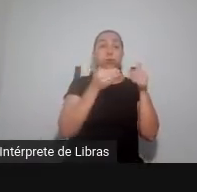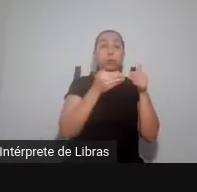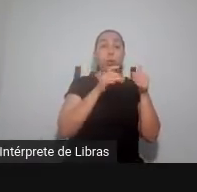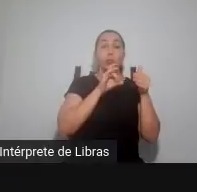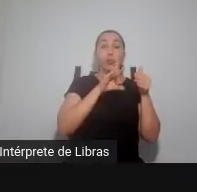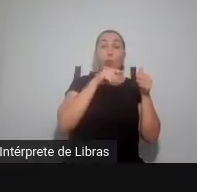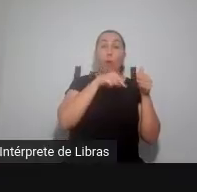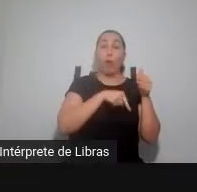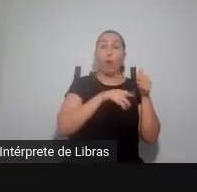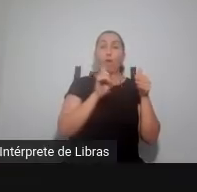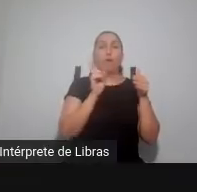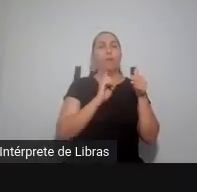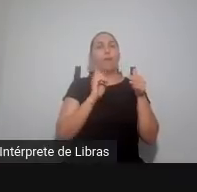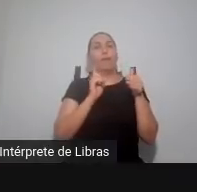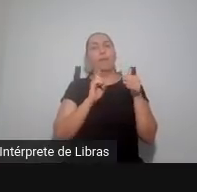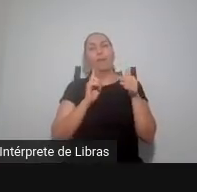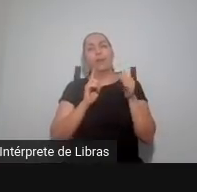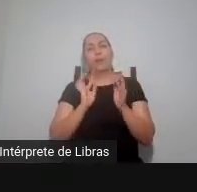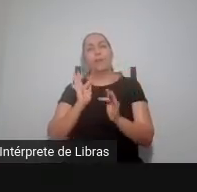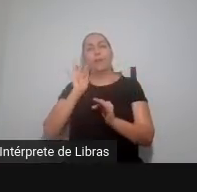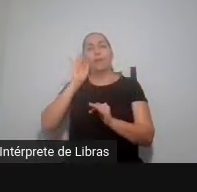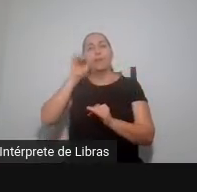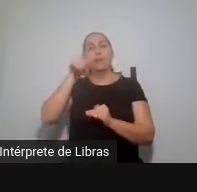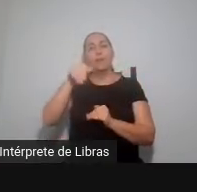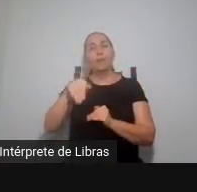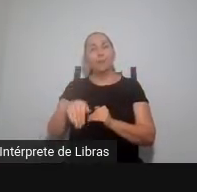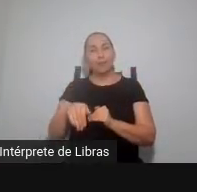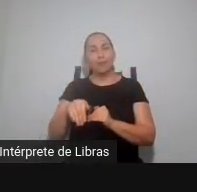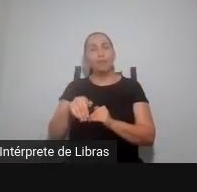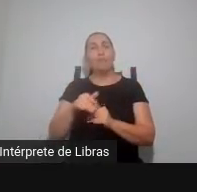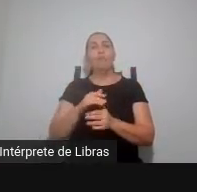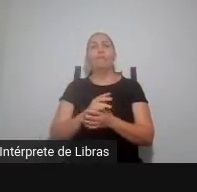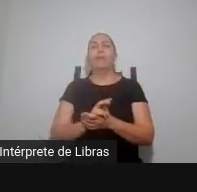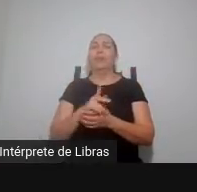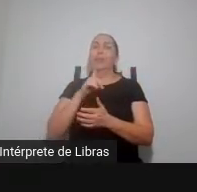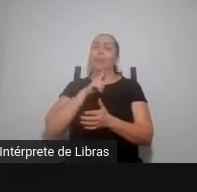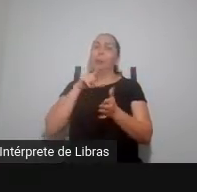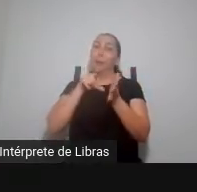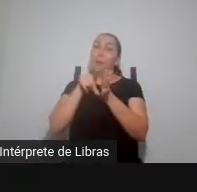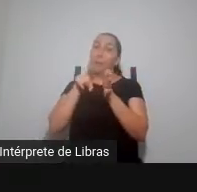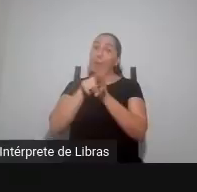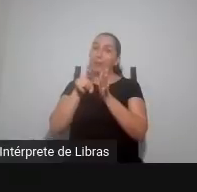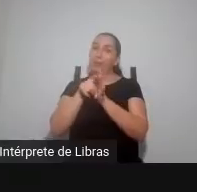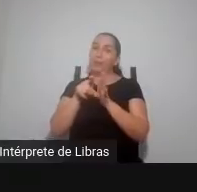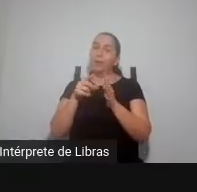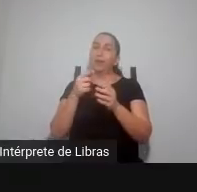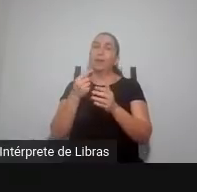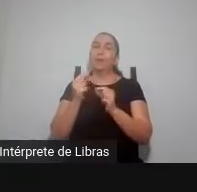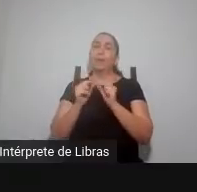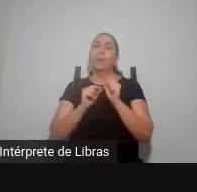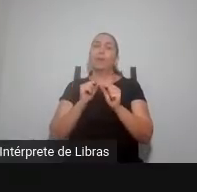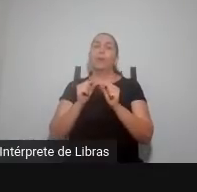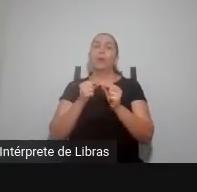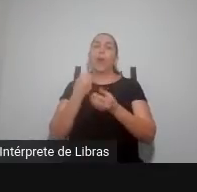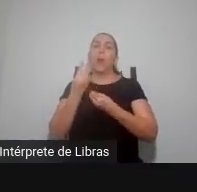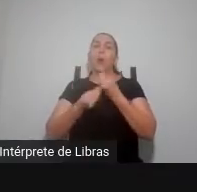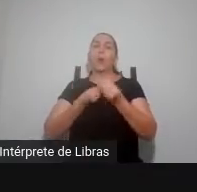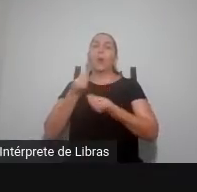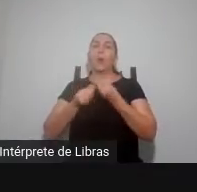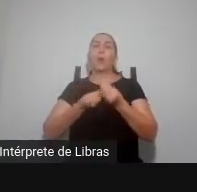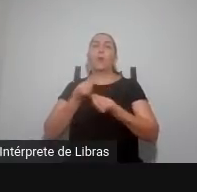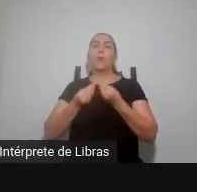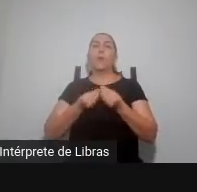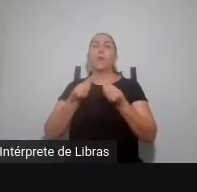E aí, por fim, né, tem uma pessoa que fez a pergunta várias vezes e não dava. Alguém perguntou como alfabetizar uma